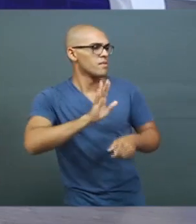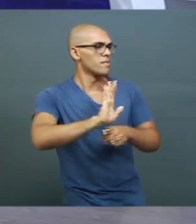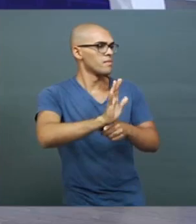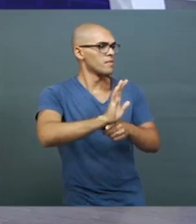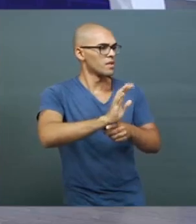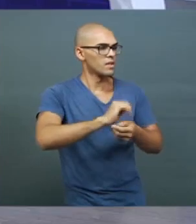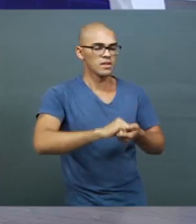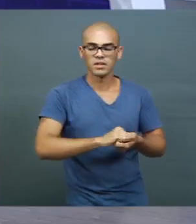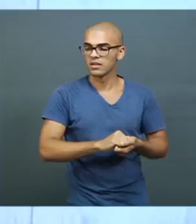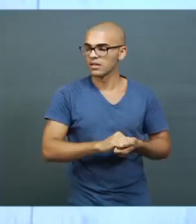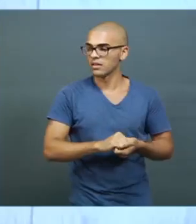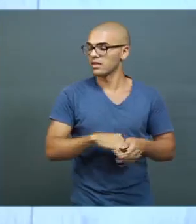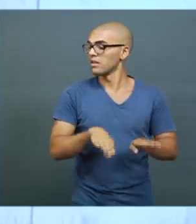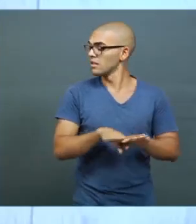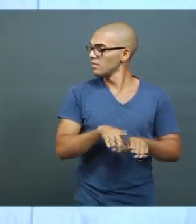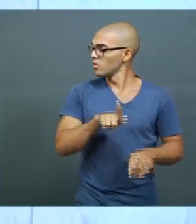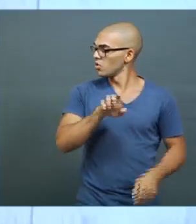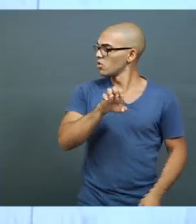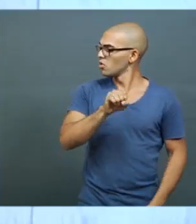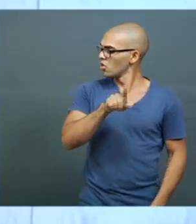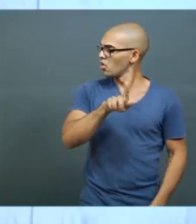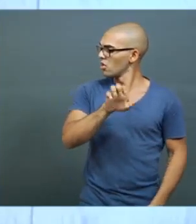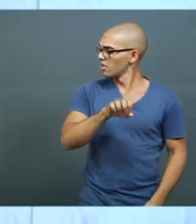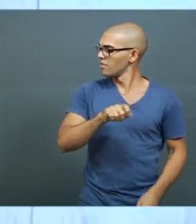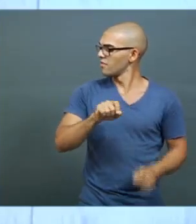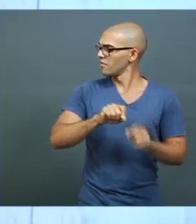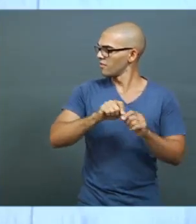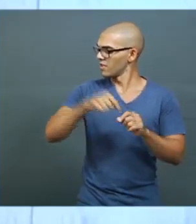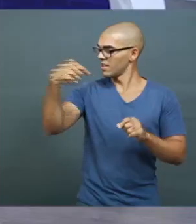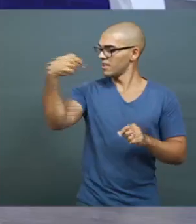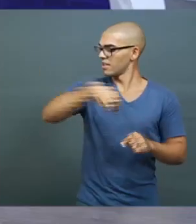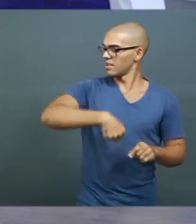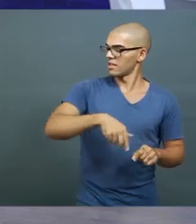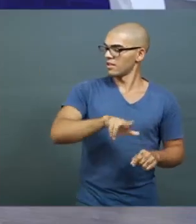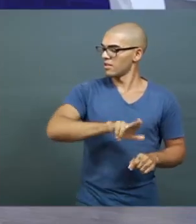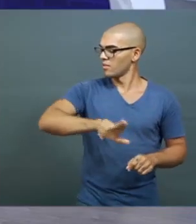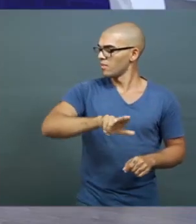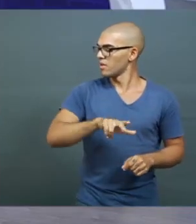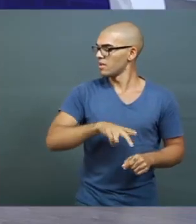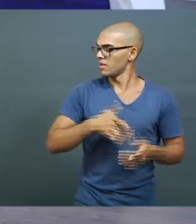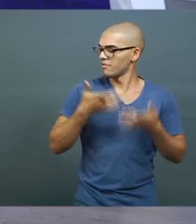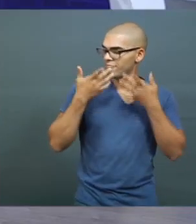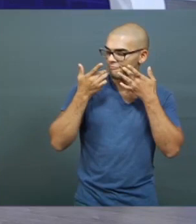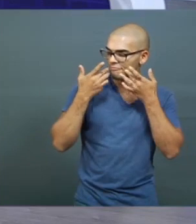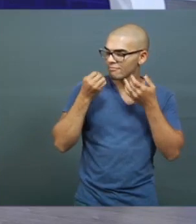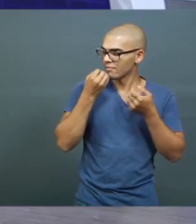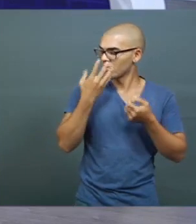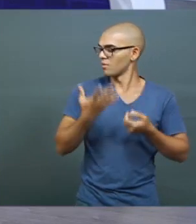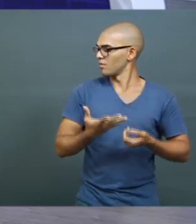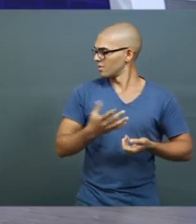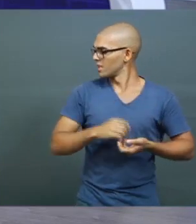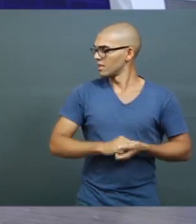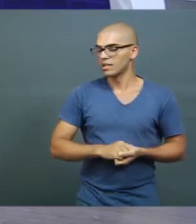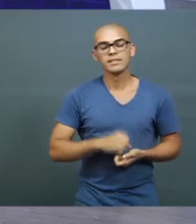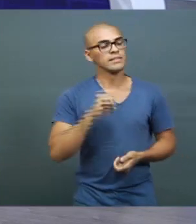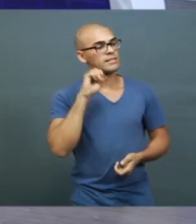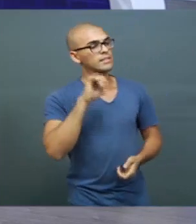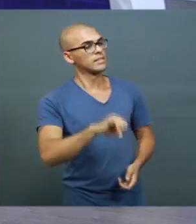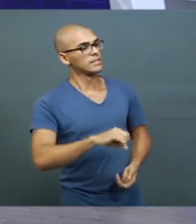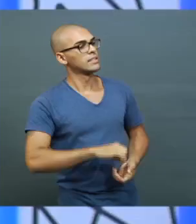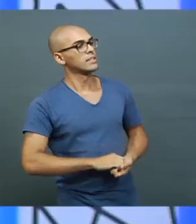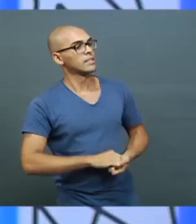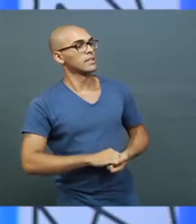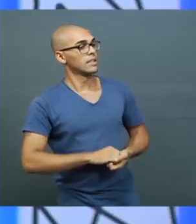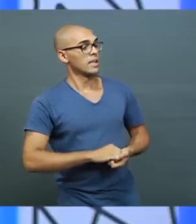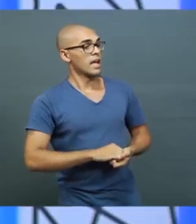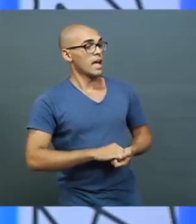Jorge, inclusive, trouxe peças importantes com atores renomados para Uberlândia. Na verdade, foi uma experiência muito interessante. A gente construiu, na